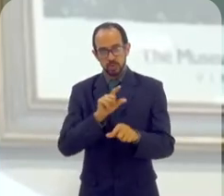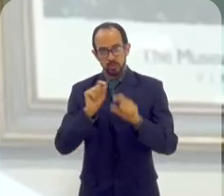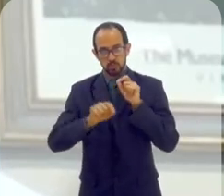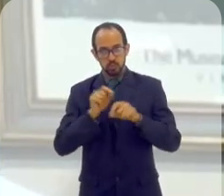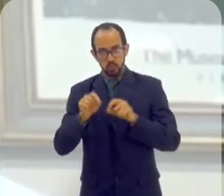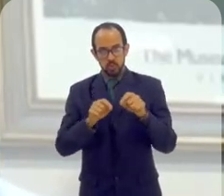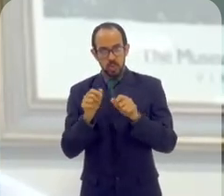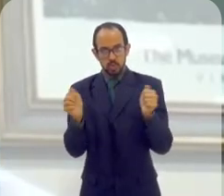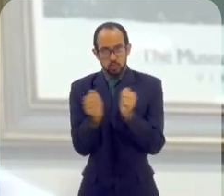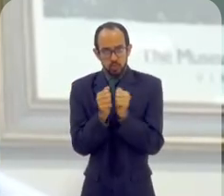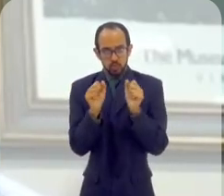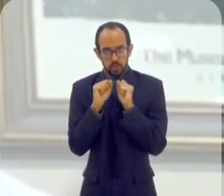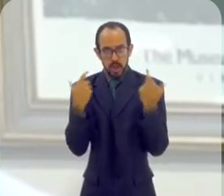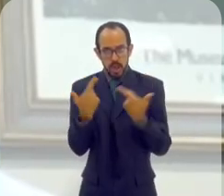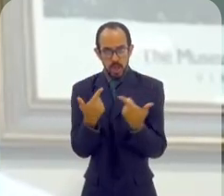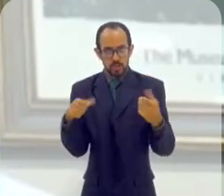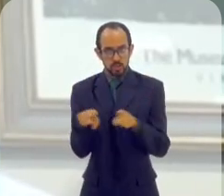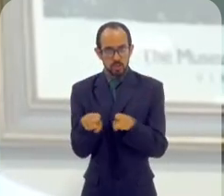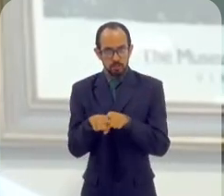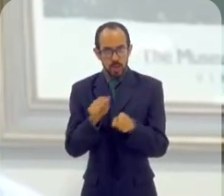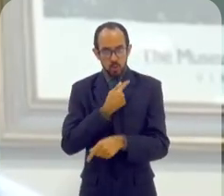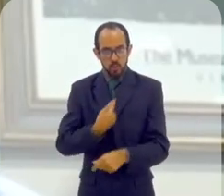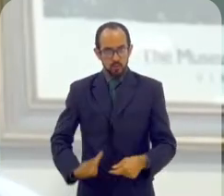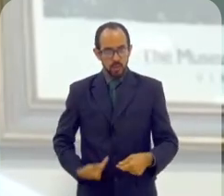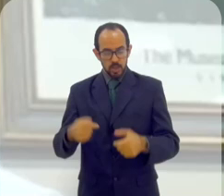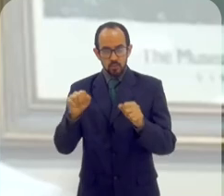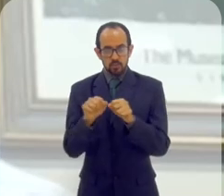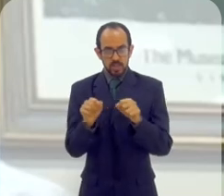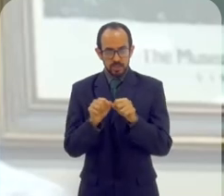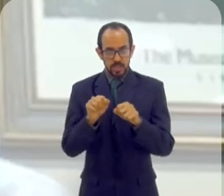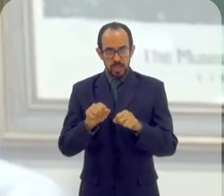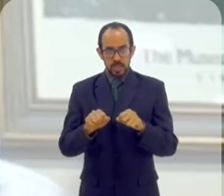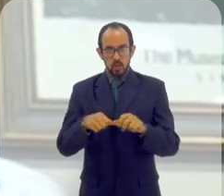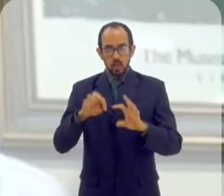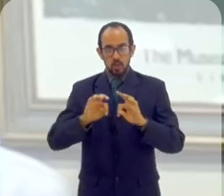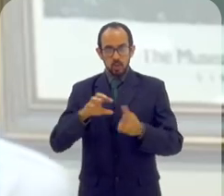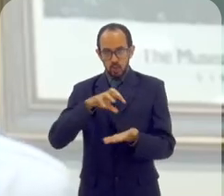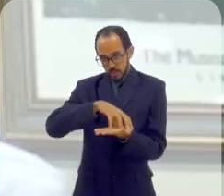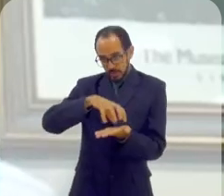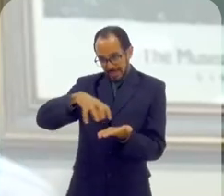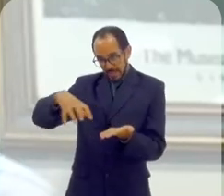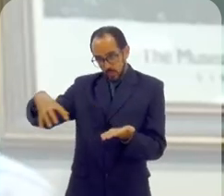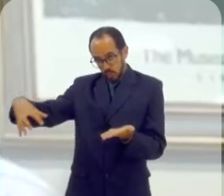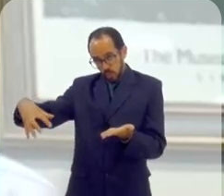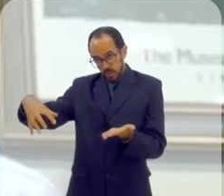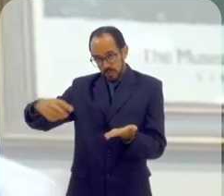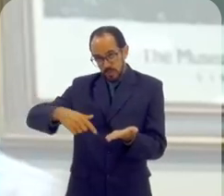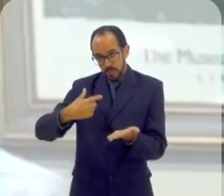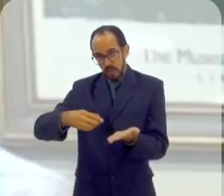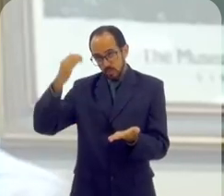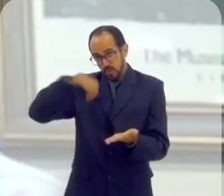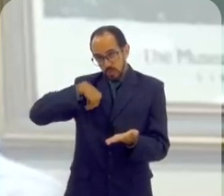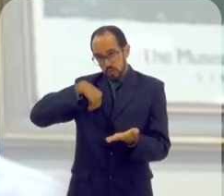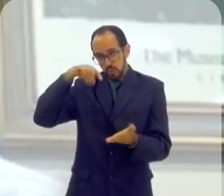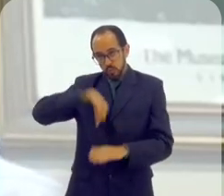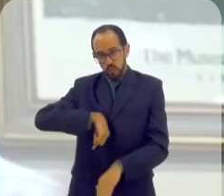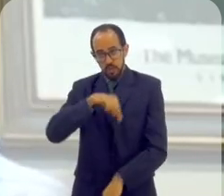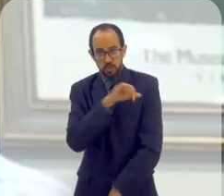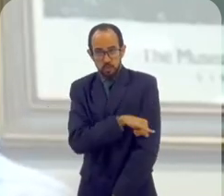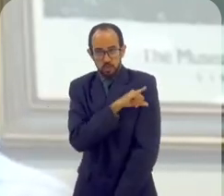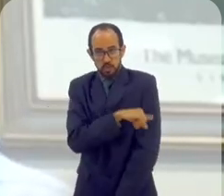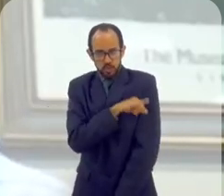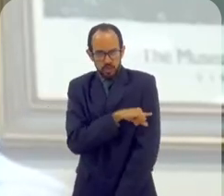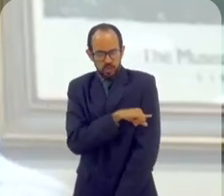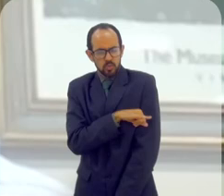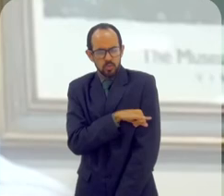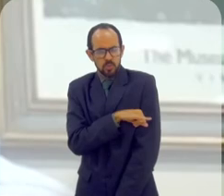que nós conseguimos junto da alerj junto ao governo do estado fazer com que esses setores estavam indo embora e a